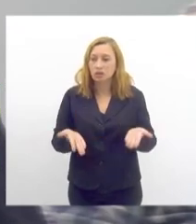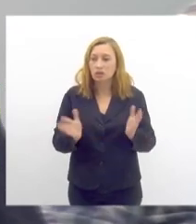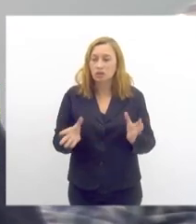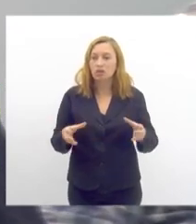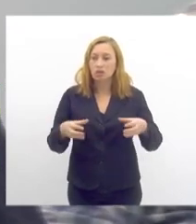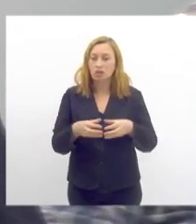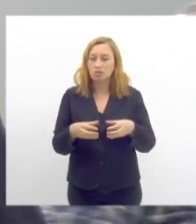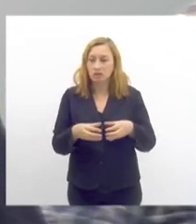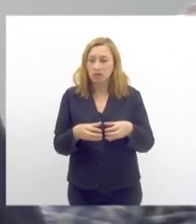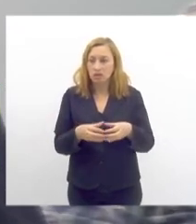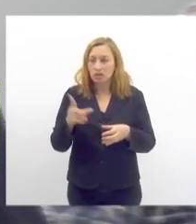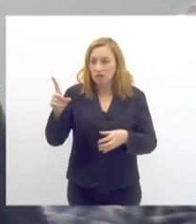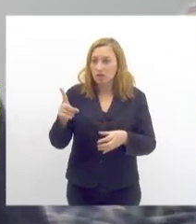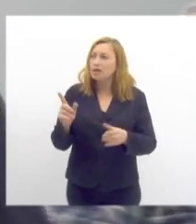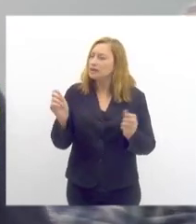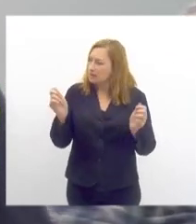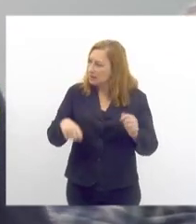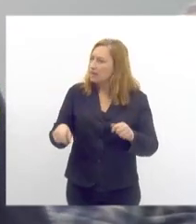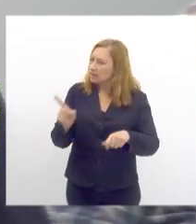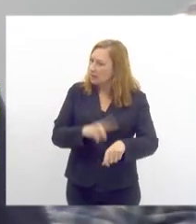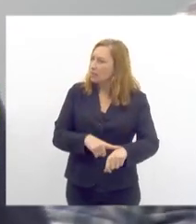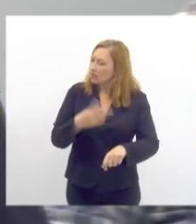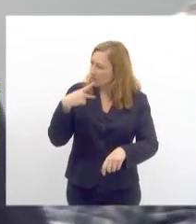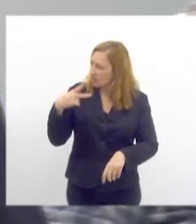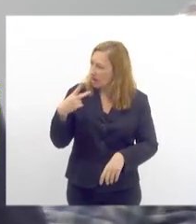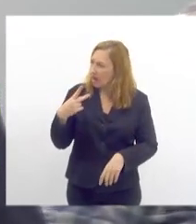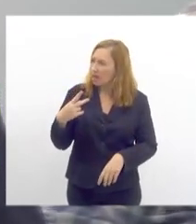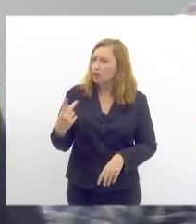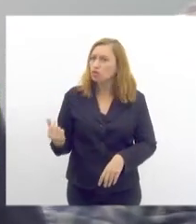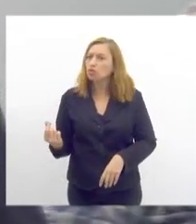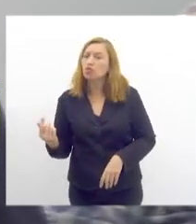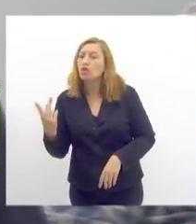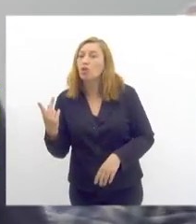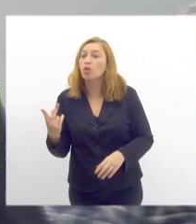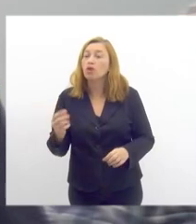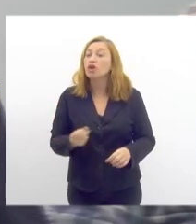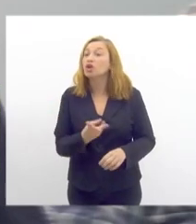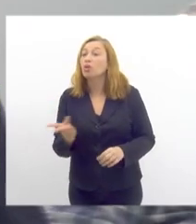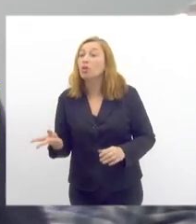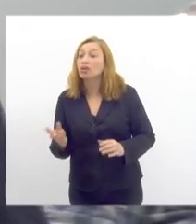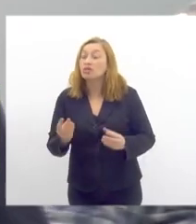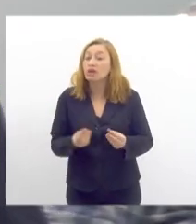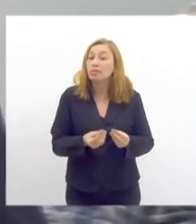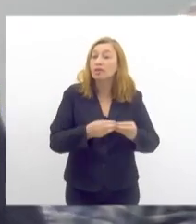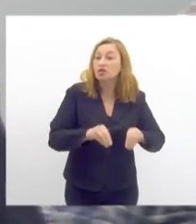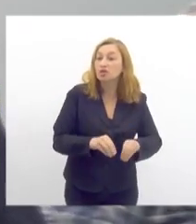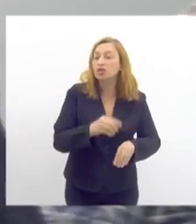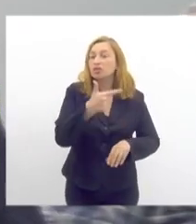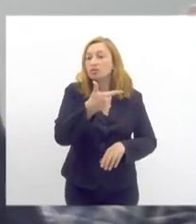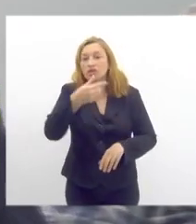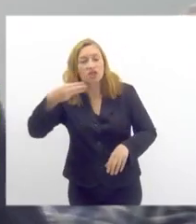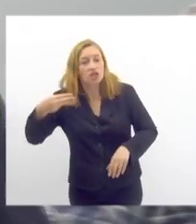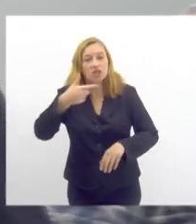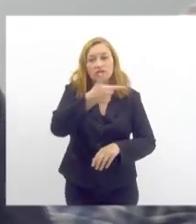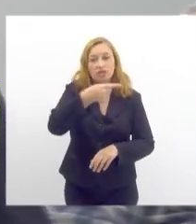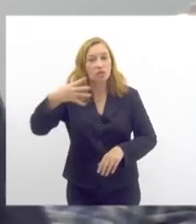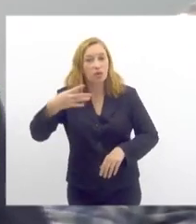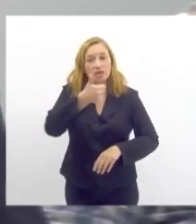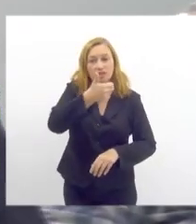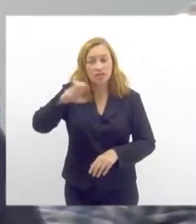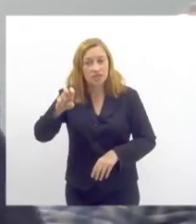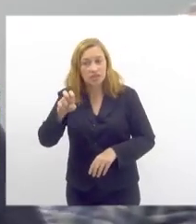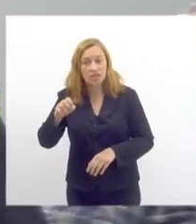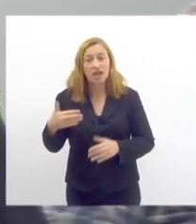plano, eles vão ter tempo de falar sobre os valores, enquanto vai impactar em 2023, em 2024, em 2025,